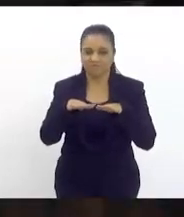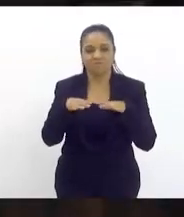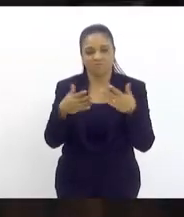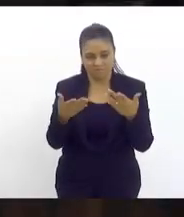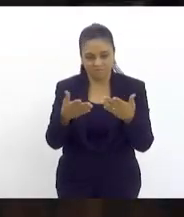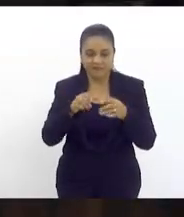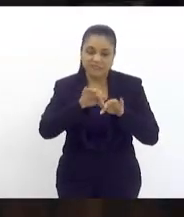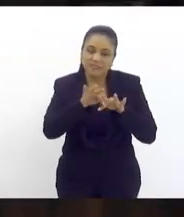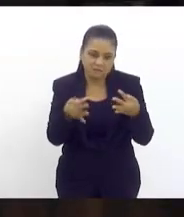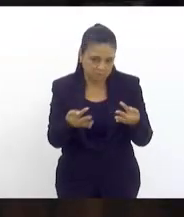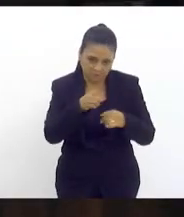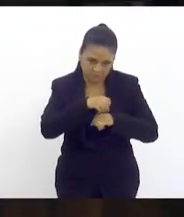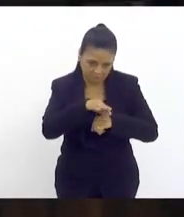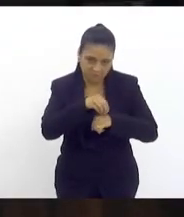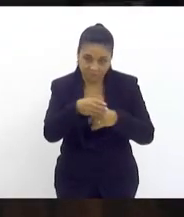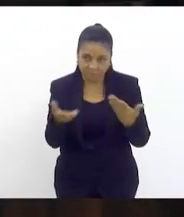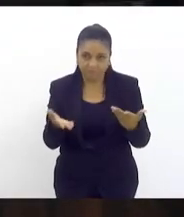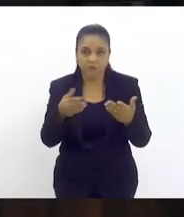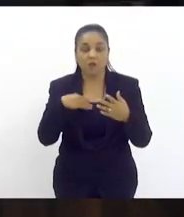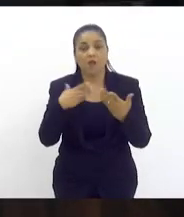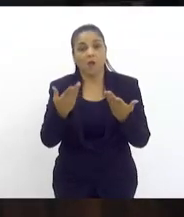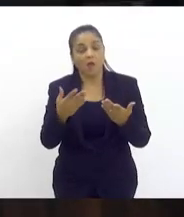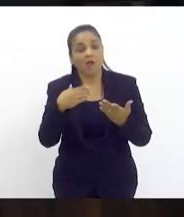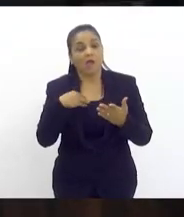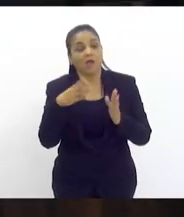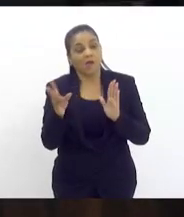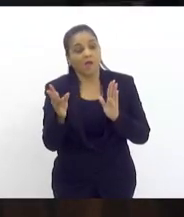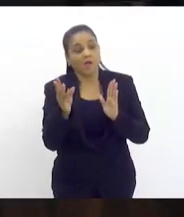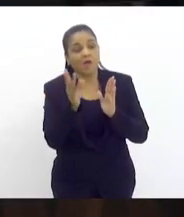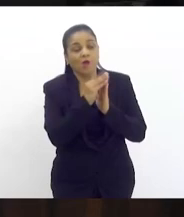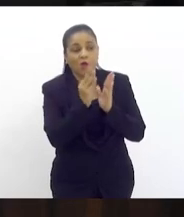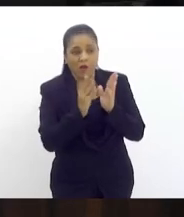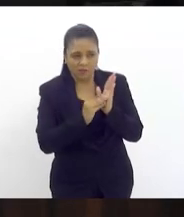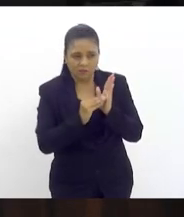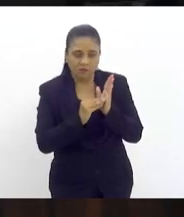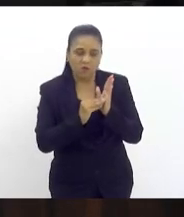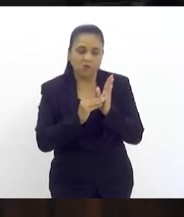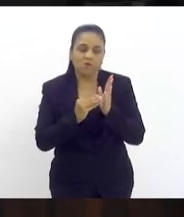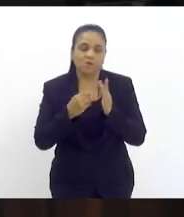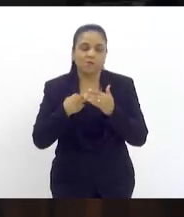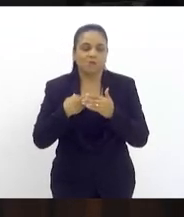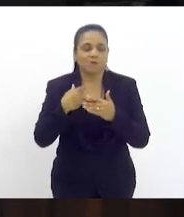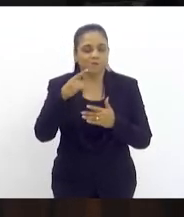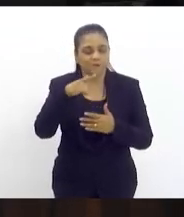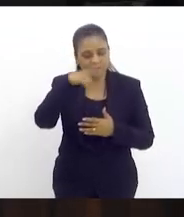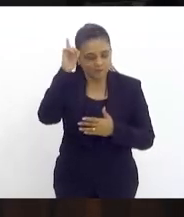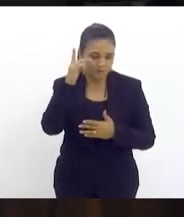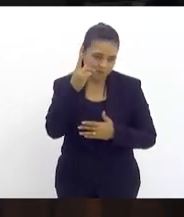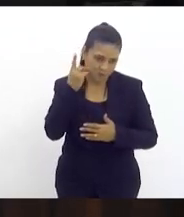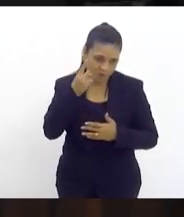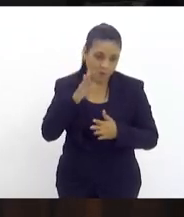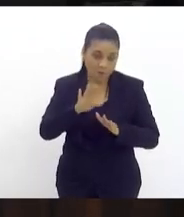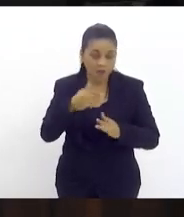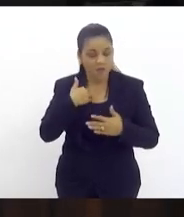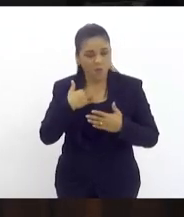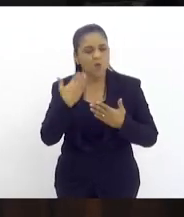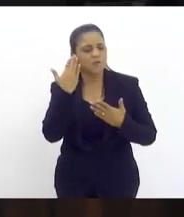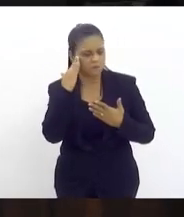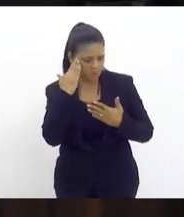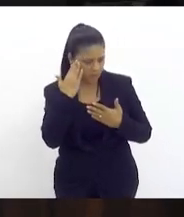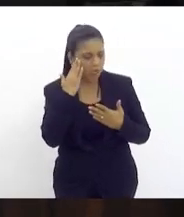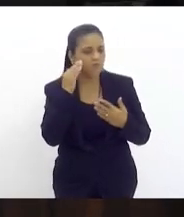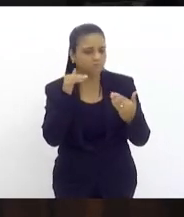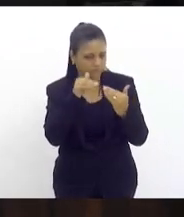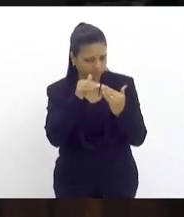Deputado Luiz Paulo, só uma colocação, sem querer fugir da responsabilidade, mas eu até entendo uma certa incoerência, mas acredito